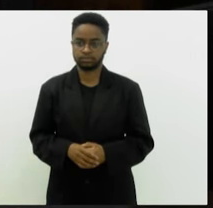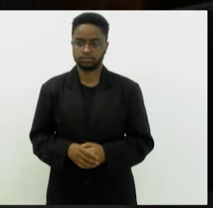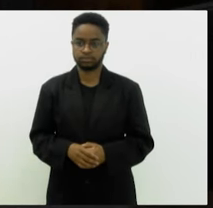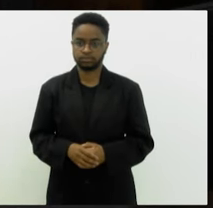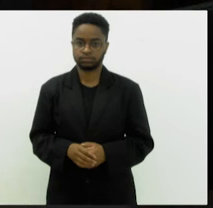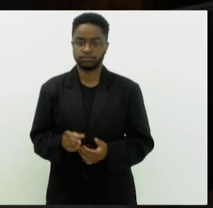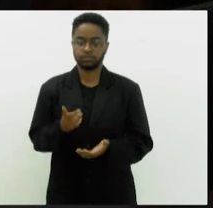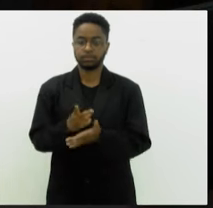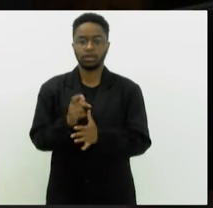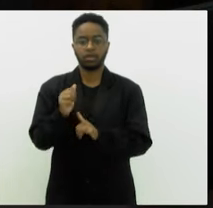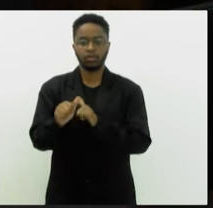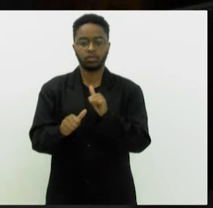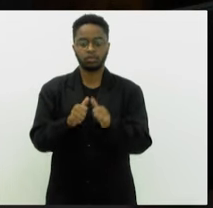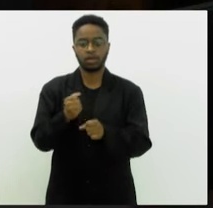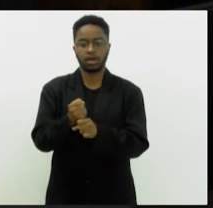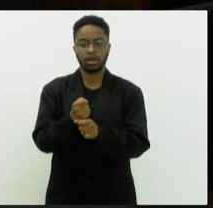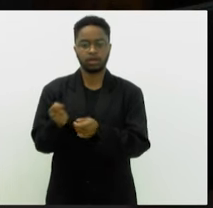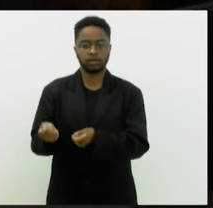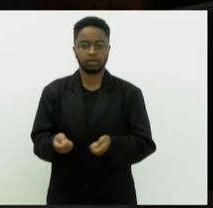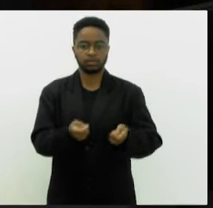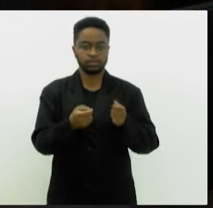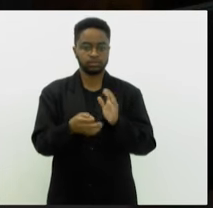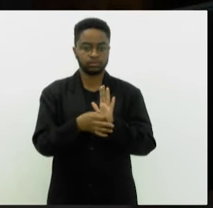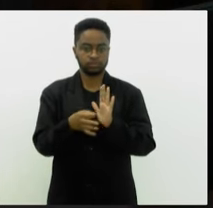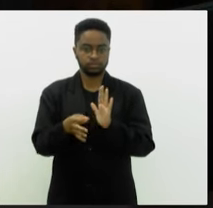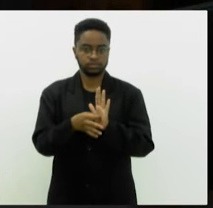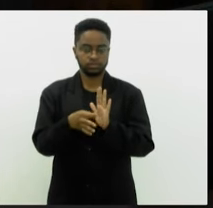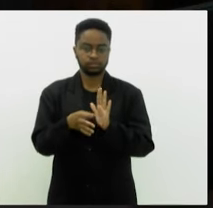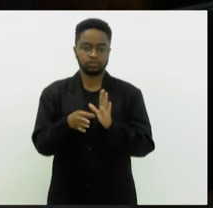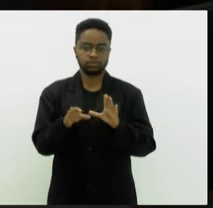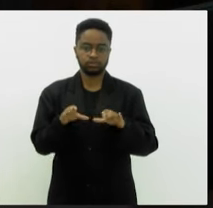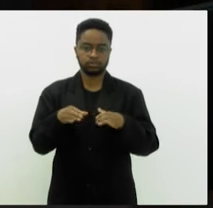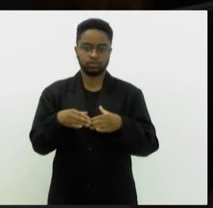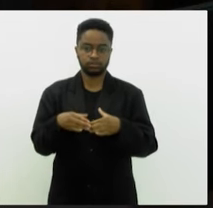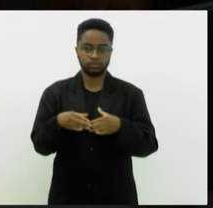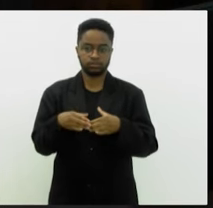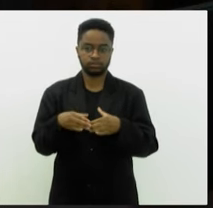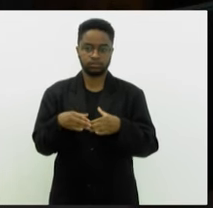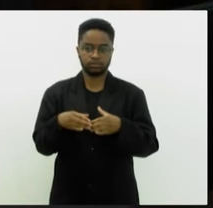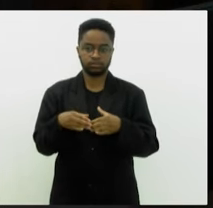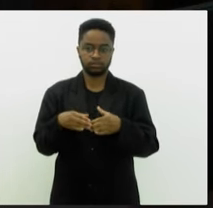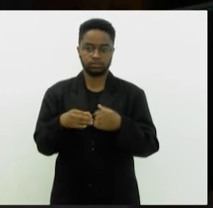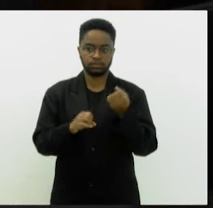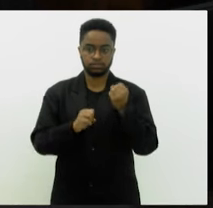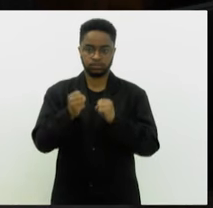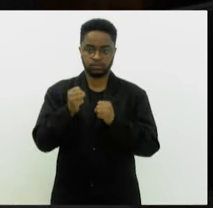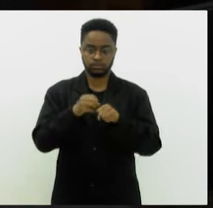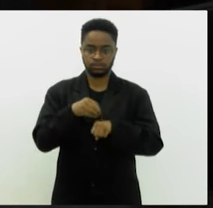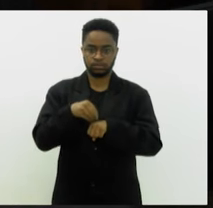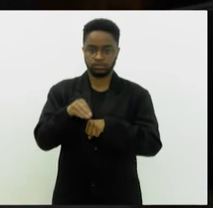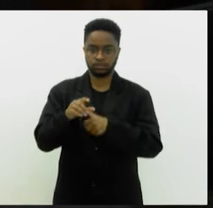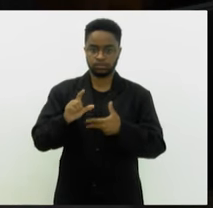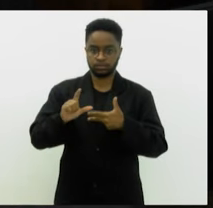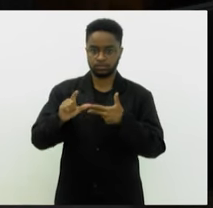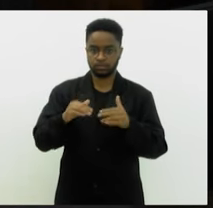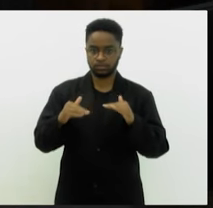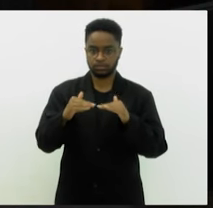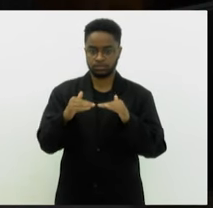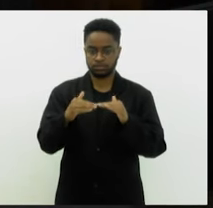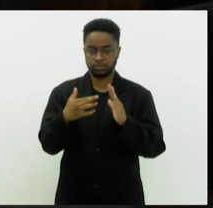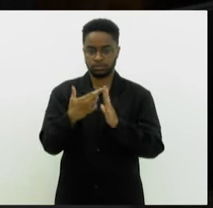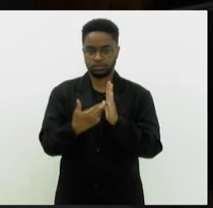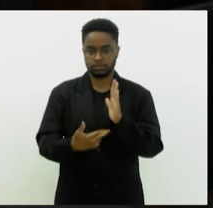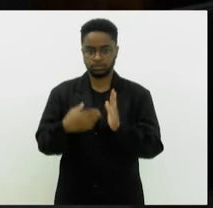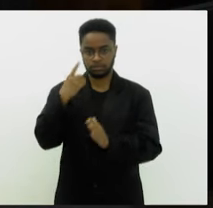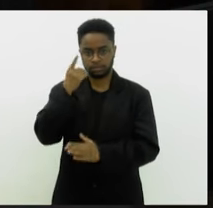atualizado anualmente. Parecer da Comissão de Indústria, indicação legislativa favorável. Relator,